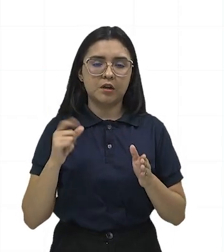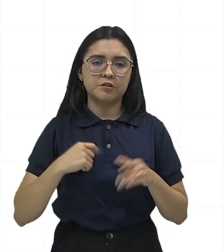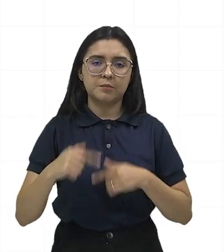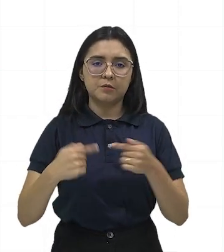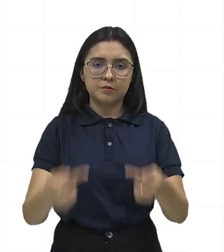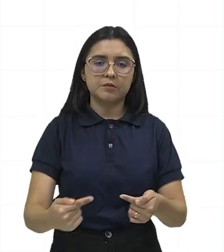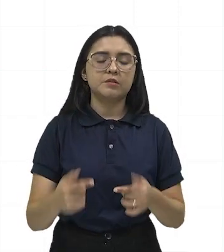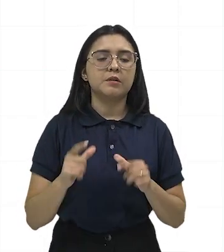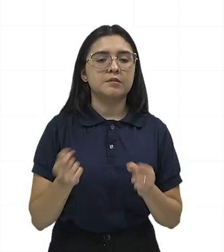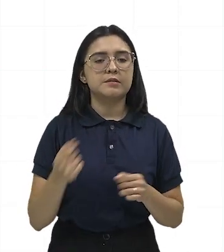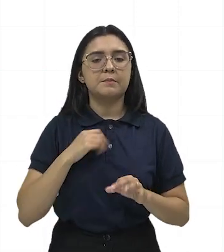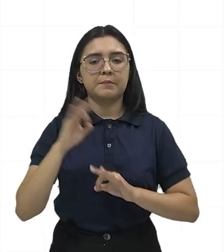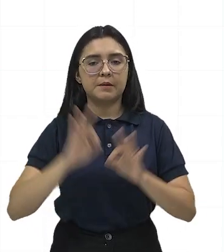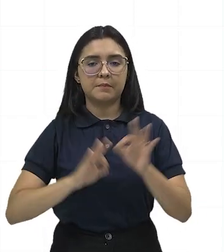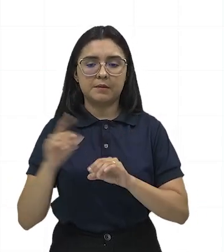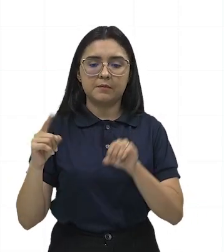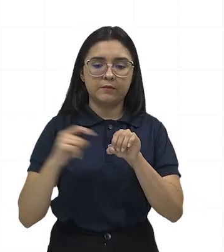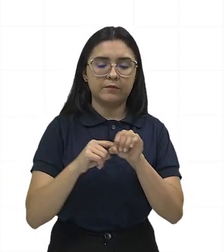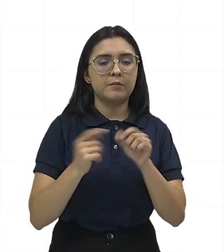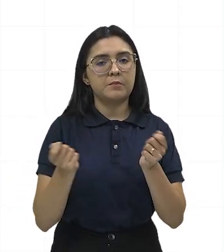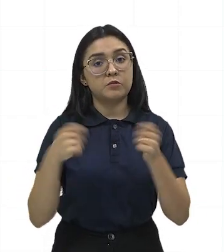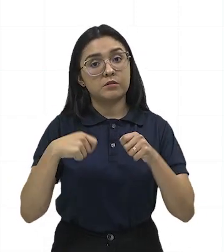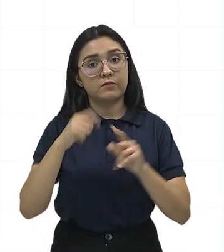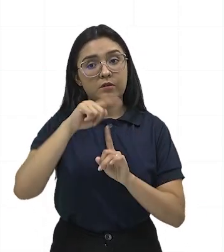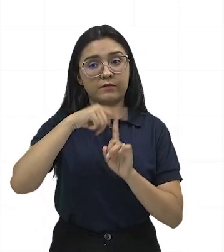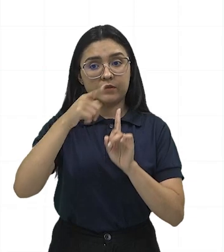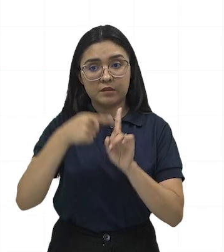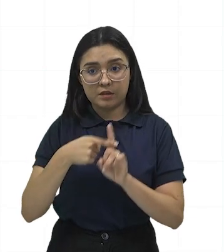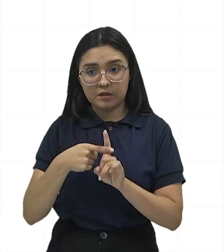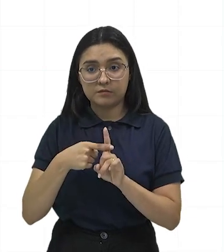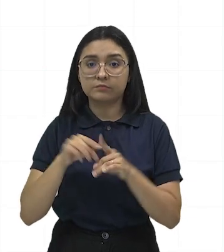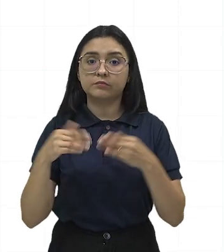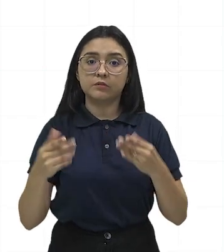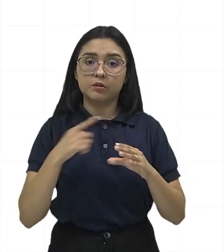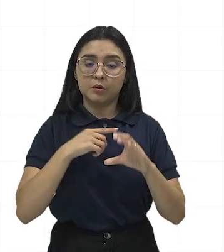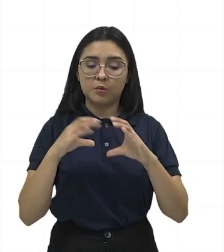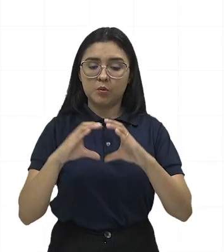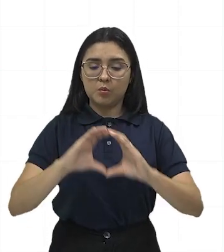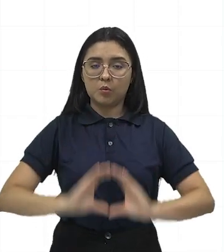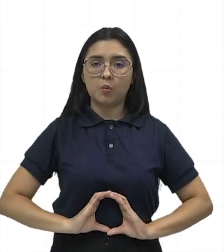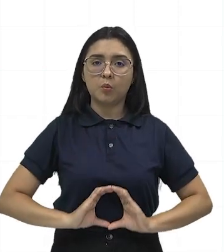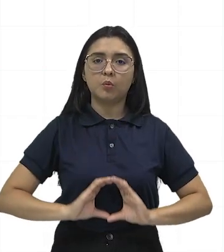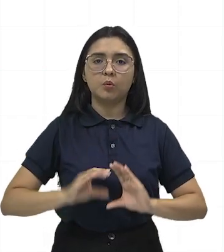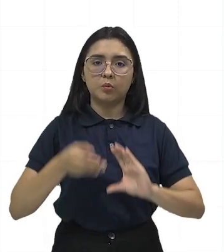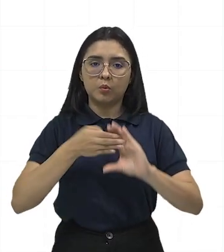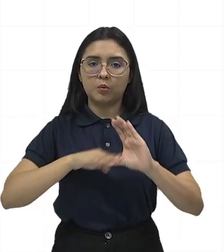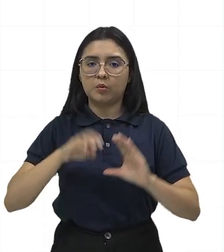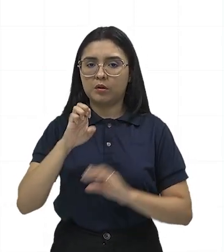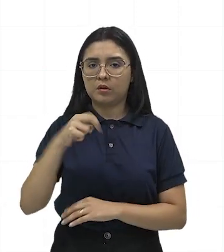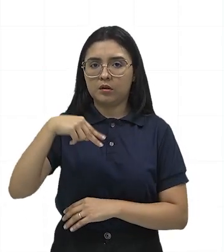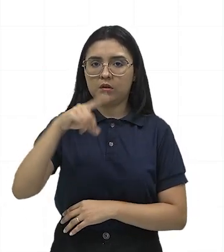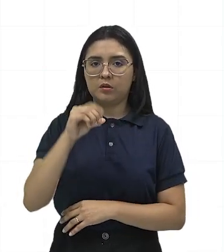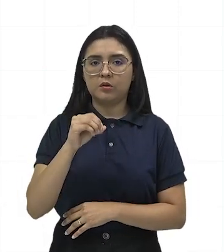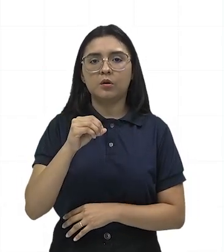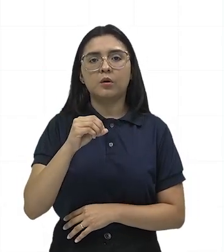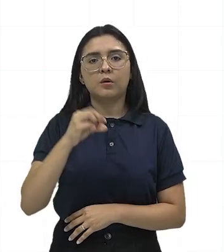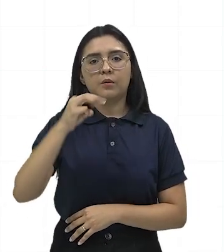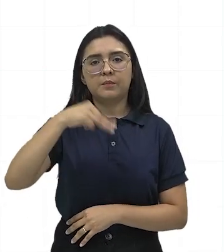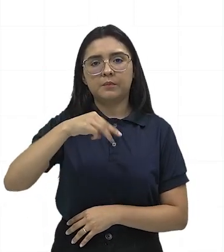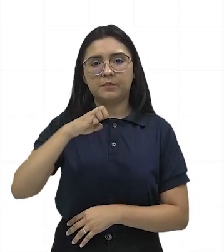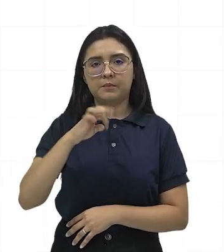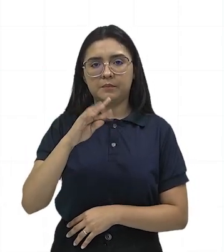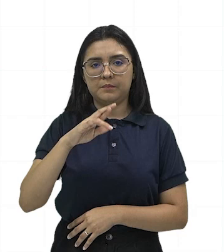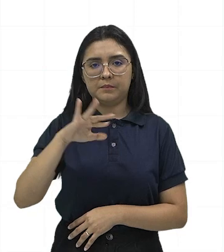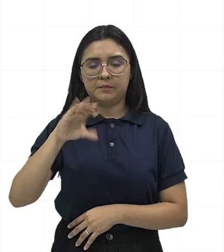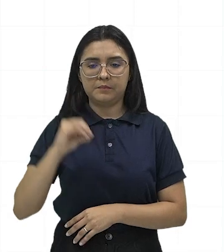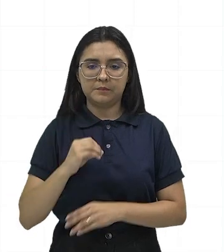prepara para a fecundação e uma possível gravidez. A parede interna do útero se chama endométrio. Ela